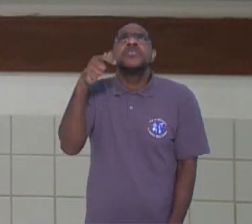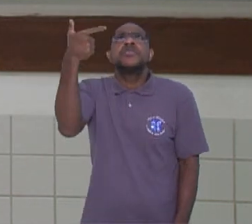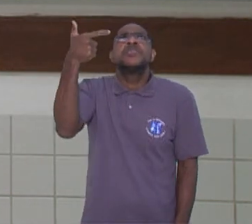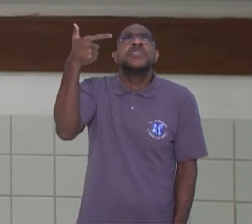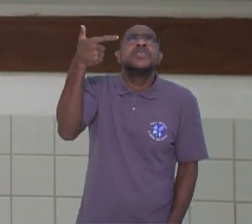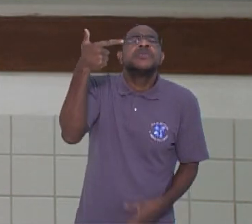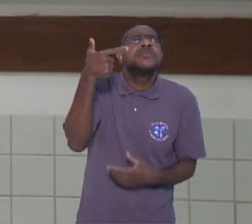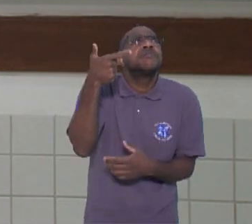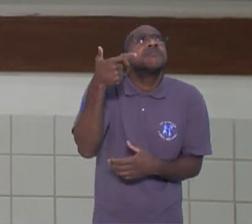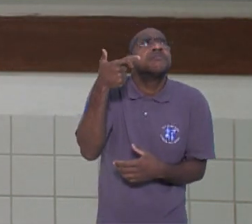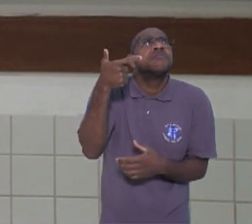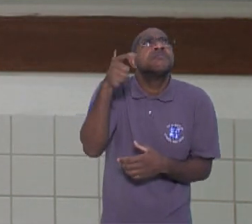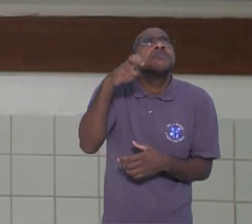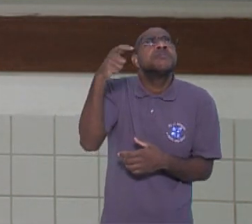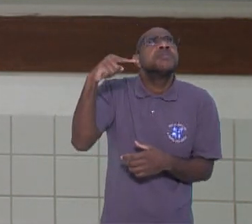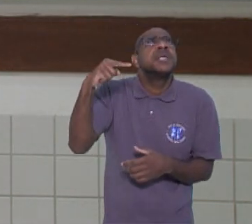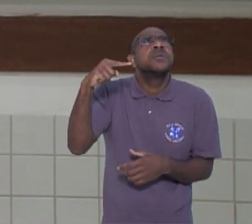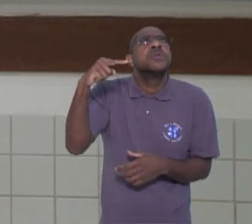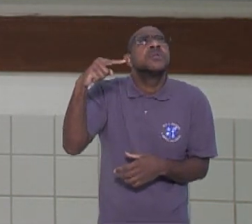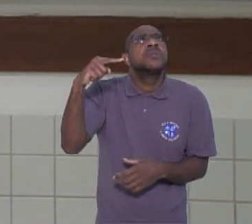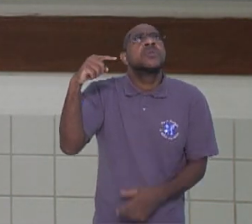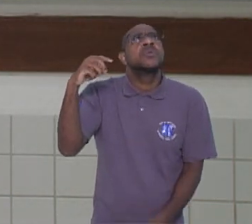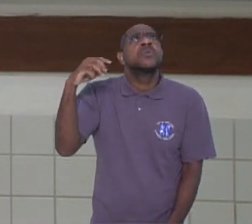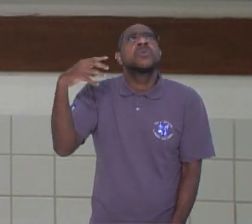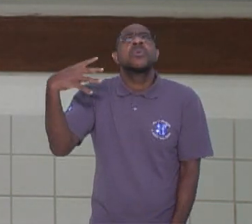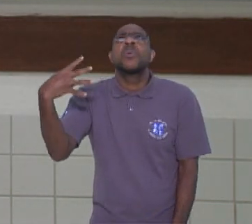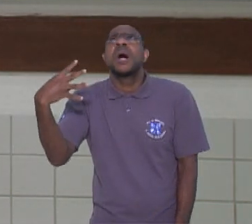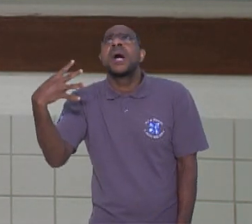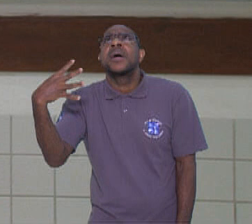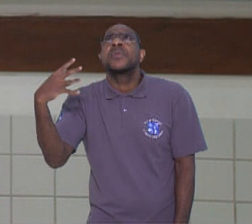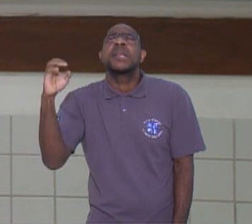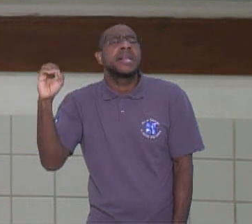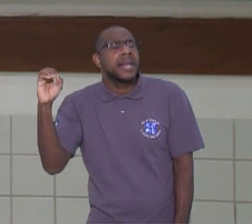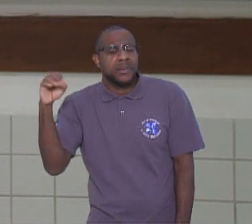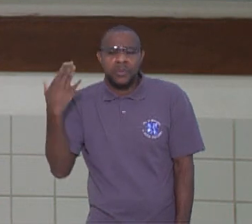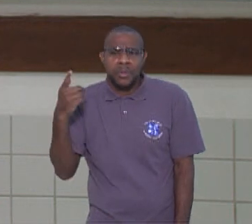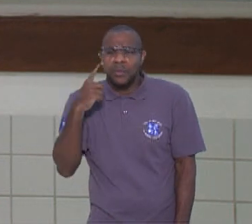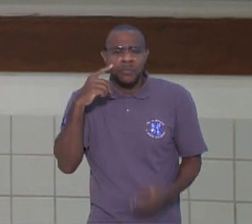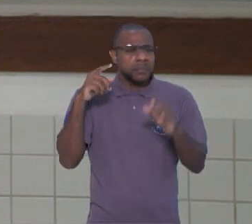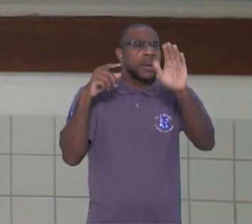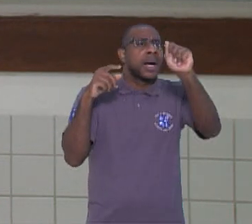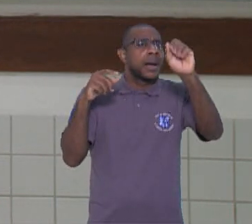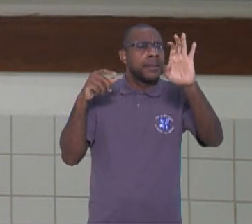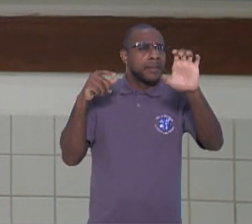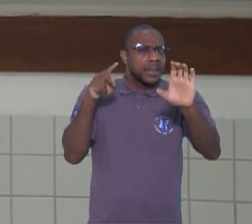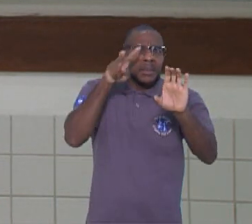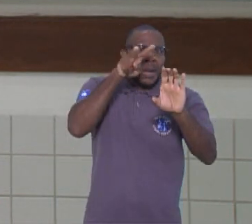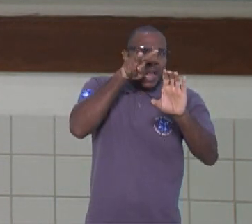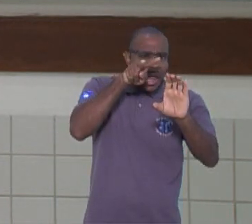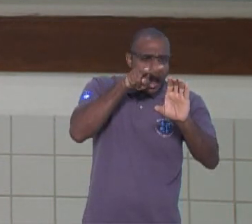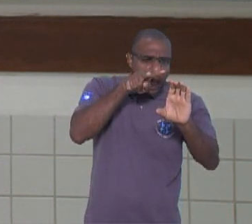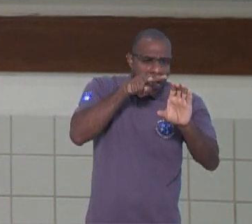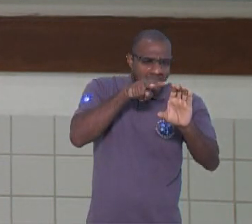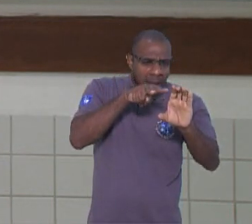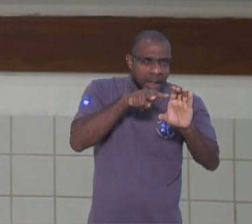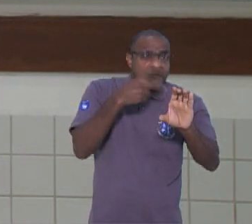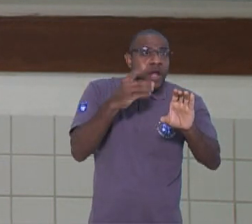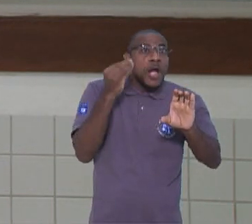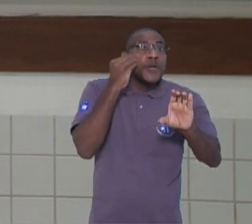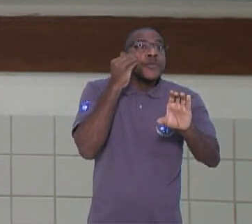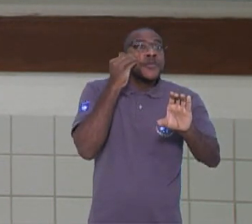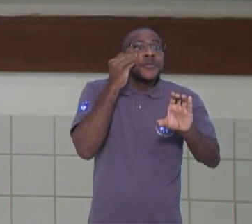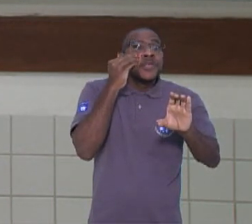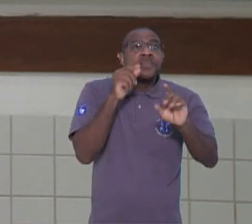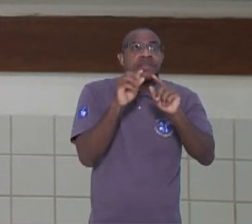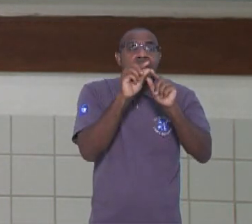o 4 dá zero? É isso mesmo. Então era só você vir nas alternativas, escolher um número desse e testar e ver, né,